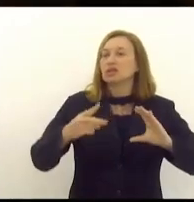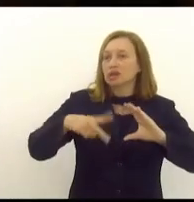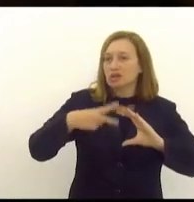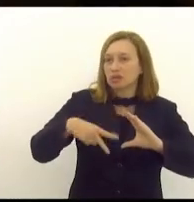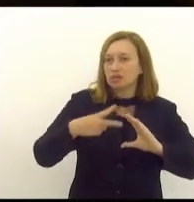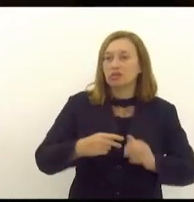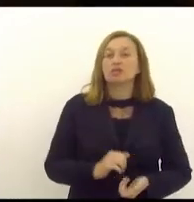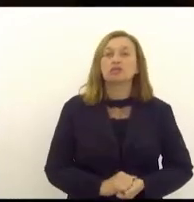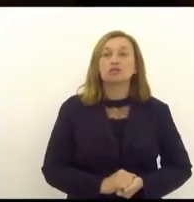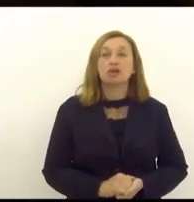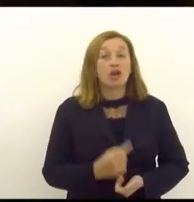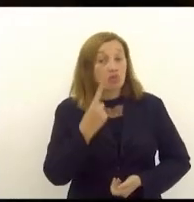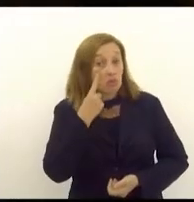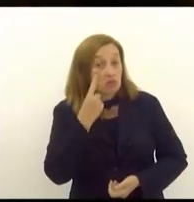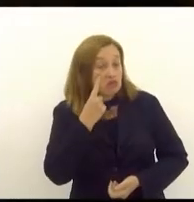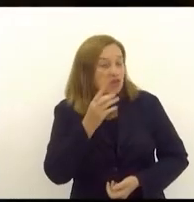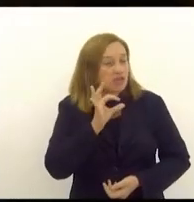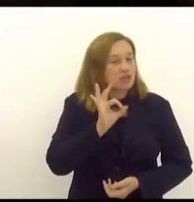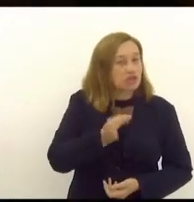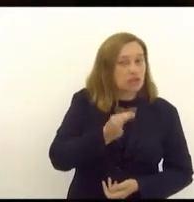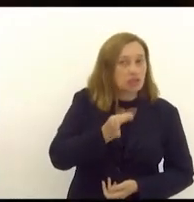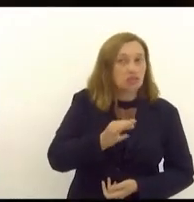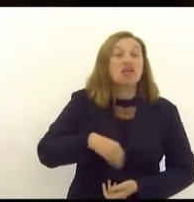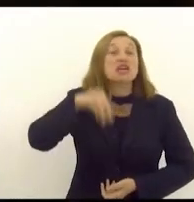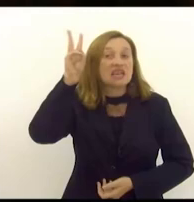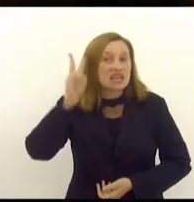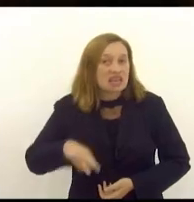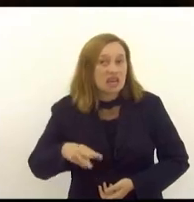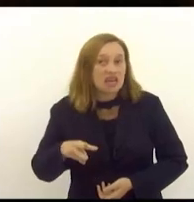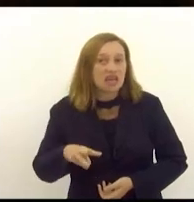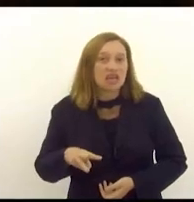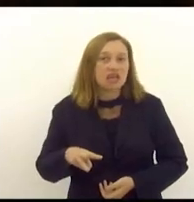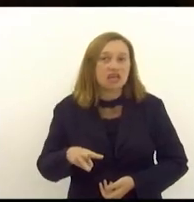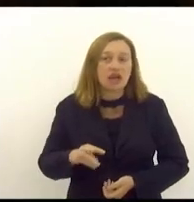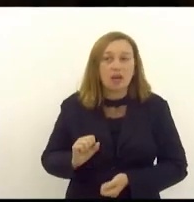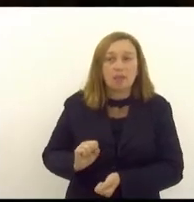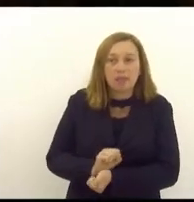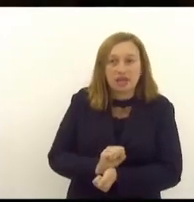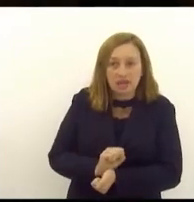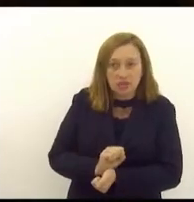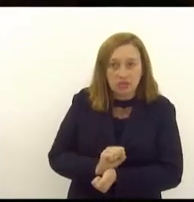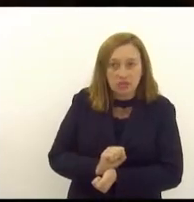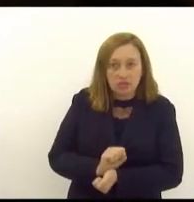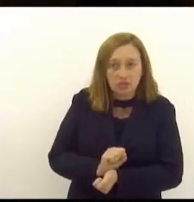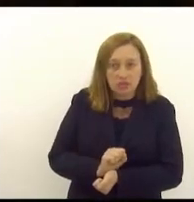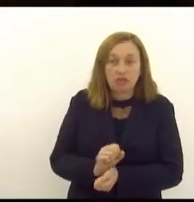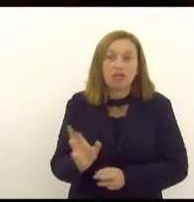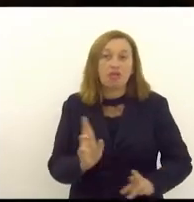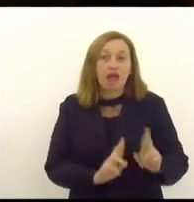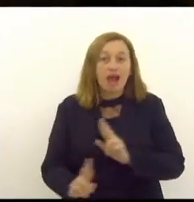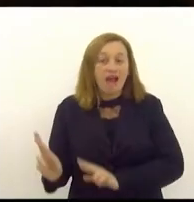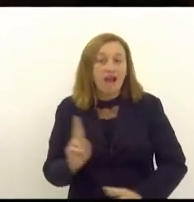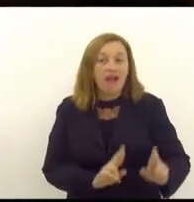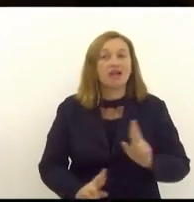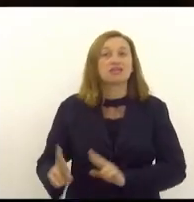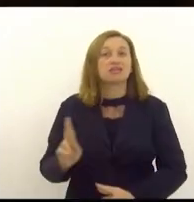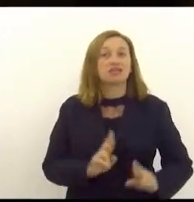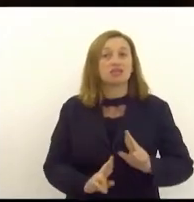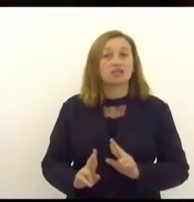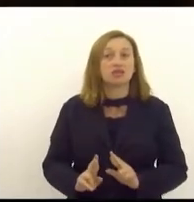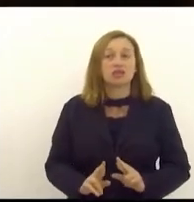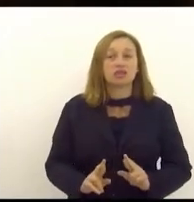E aí Vamos enxergar exatamente quem tem rabo preso nessa relação promíscua